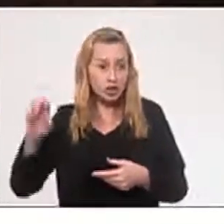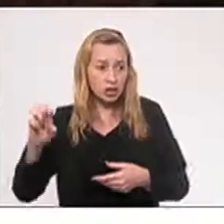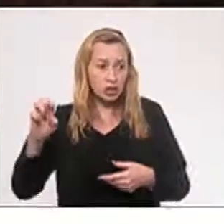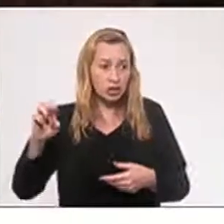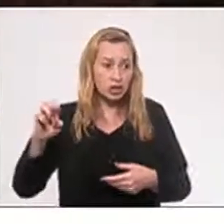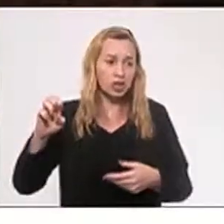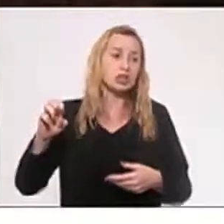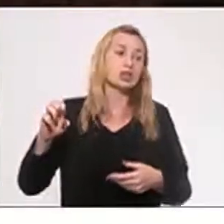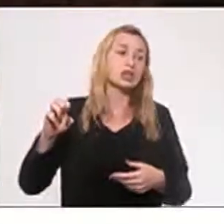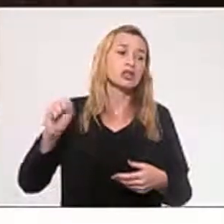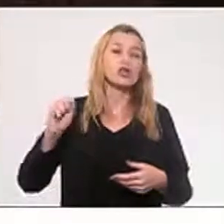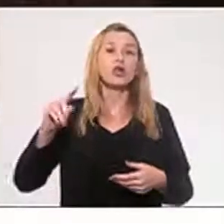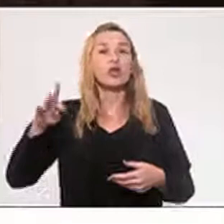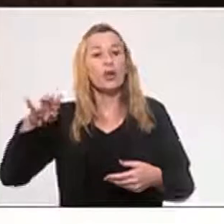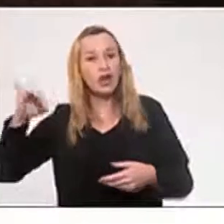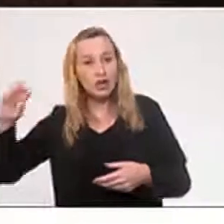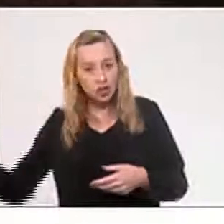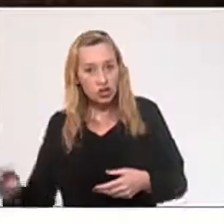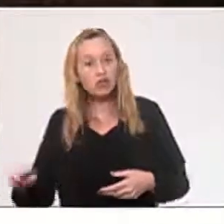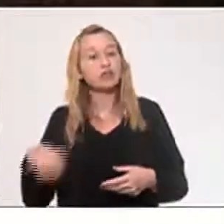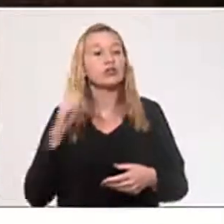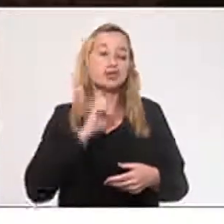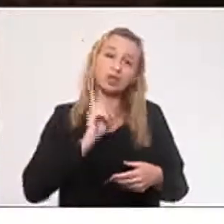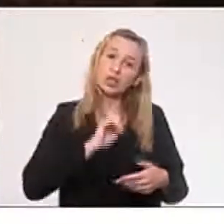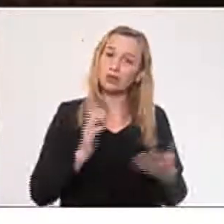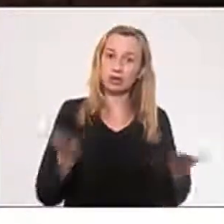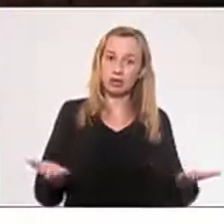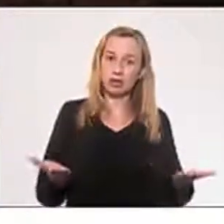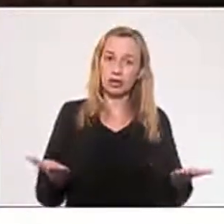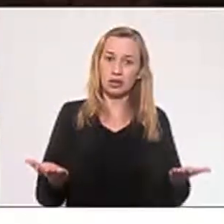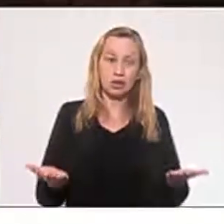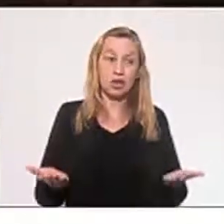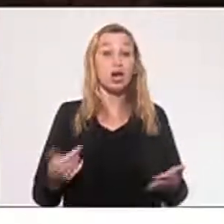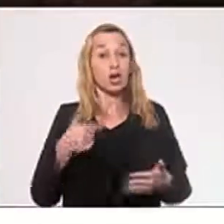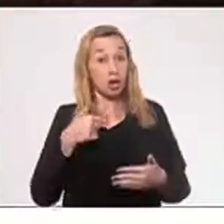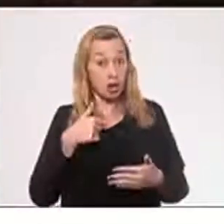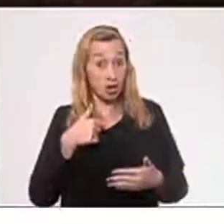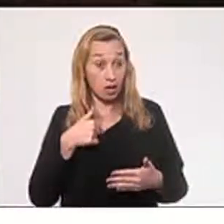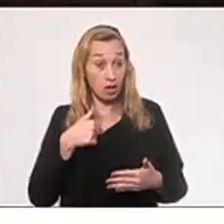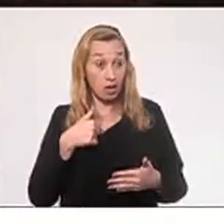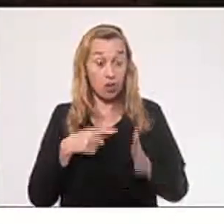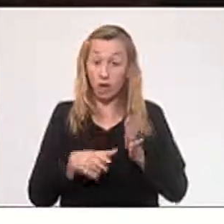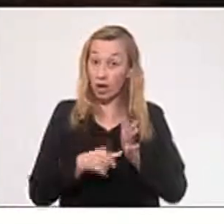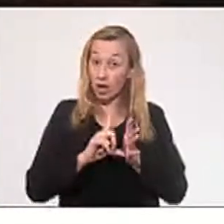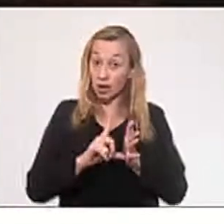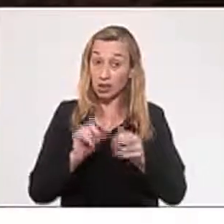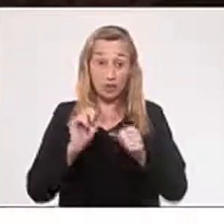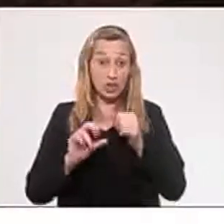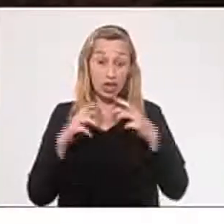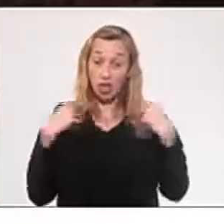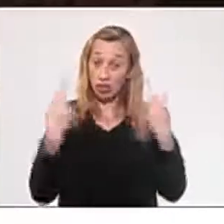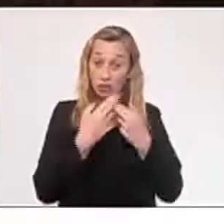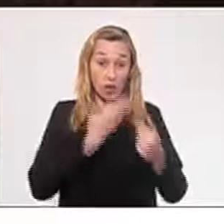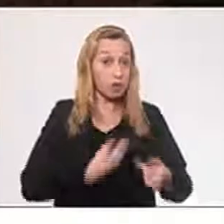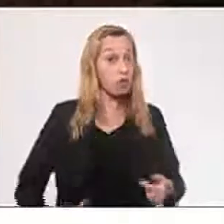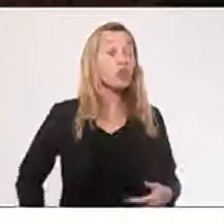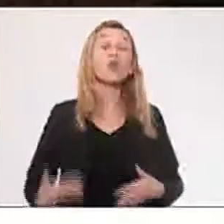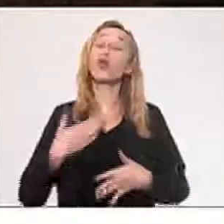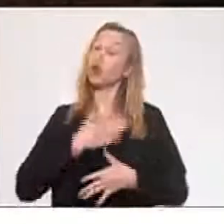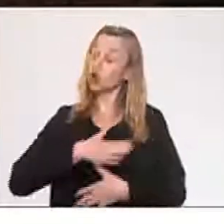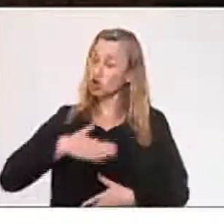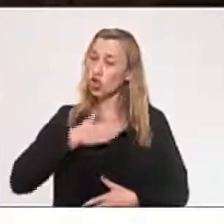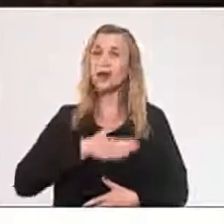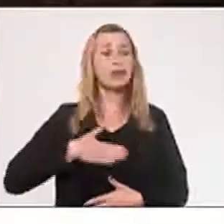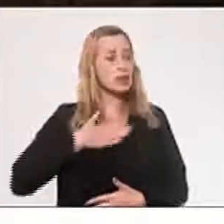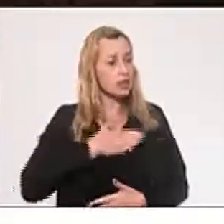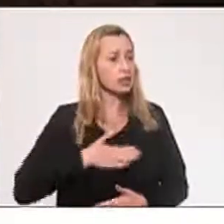Fluminense que os senhores nominou. Eu, antes de fazer audiência pública, senhor presidente, eu gostaria de